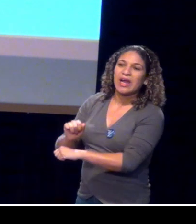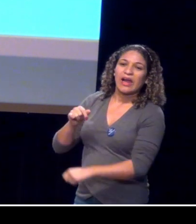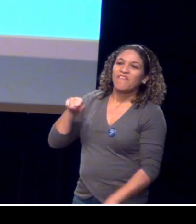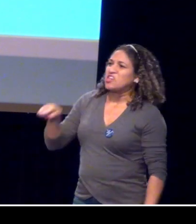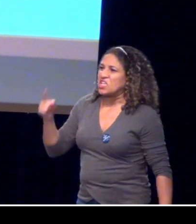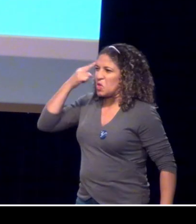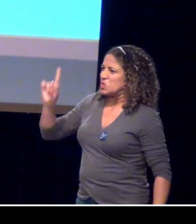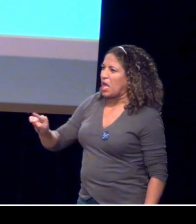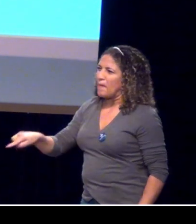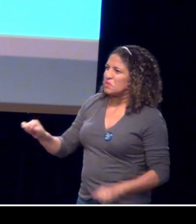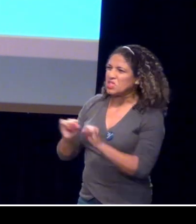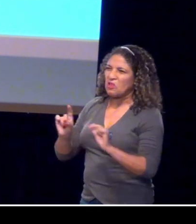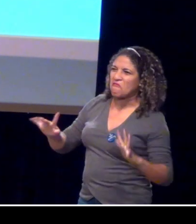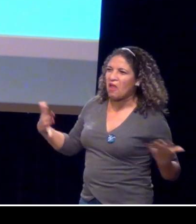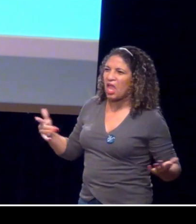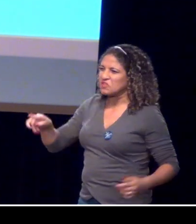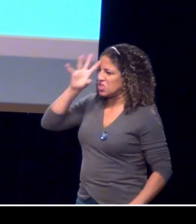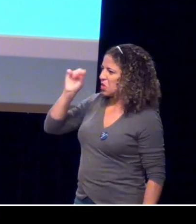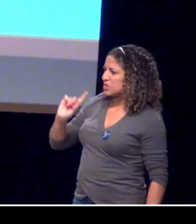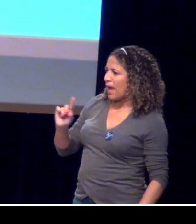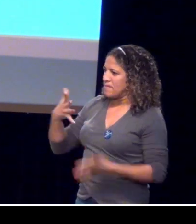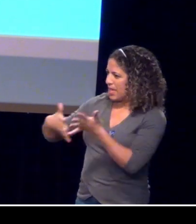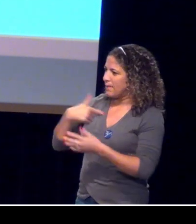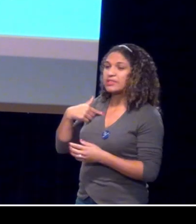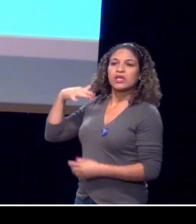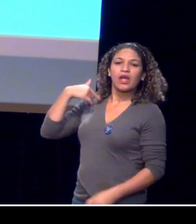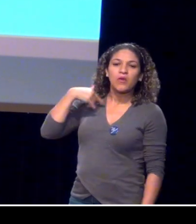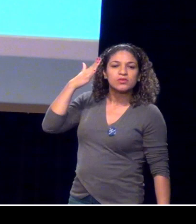fez, você não sabe Libras, eu sei, eu vou te ensinar.